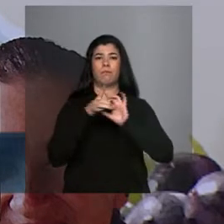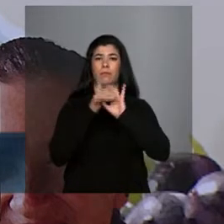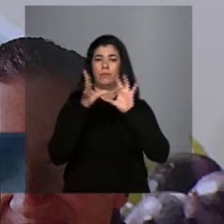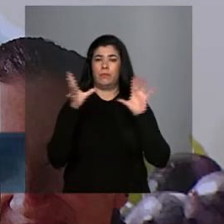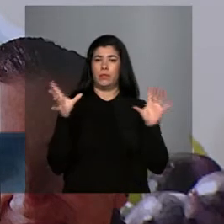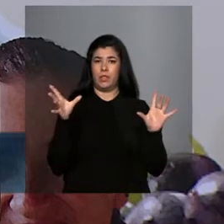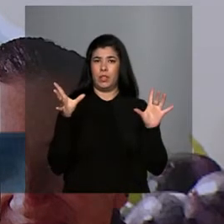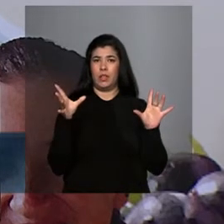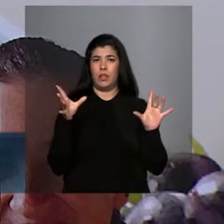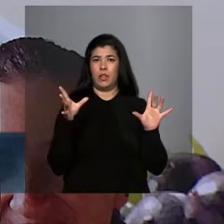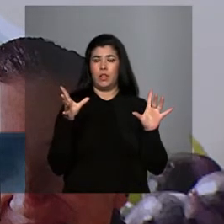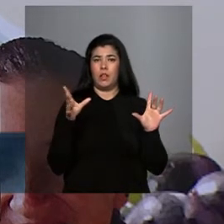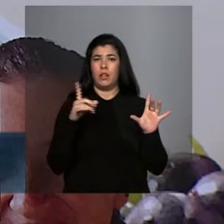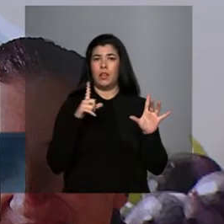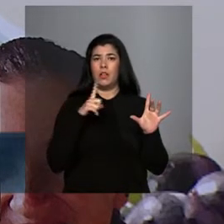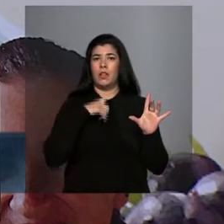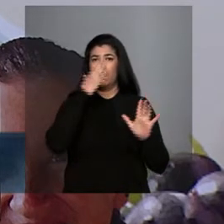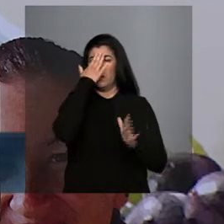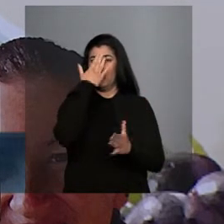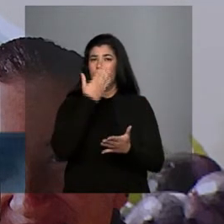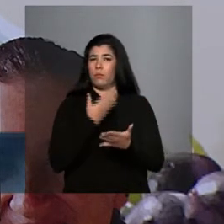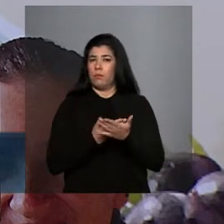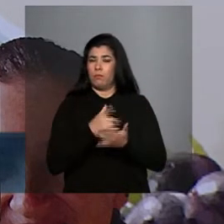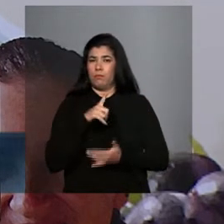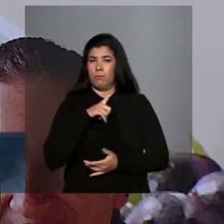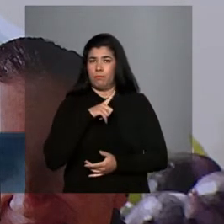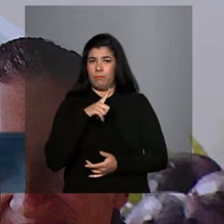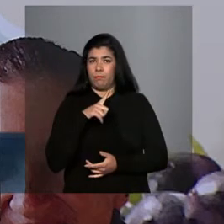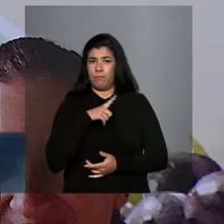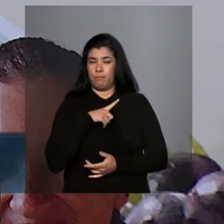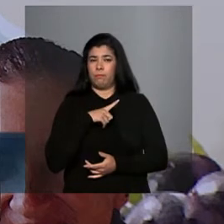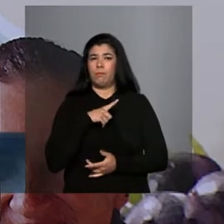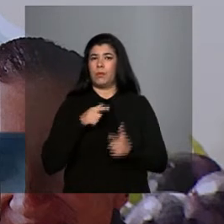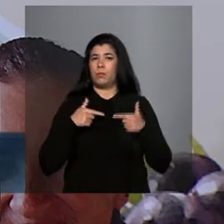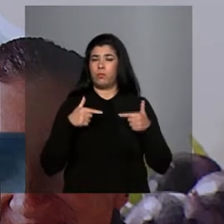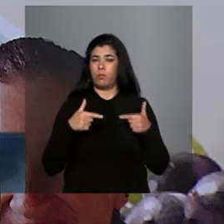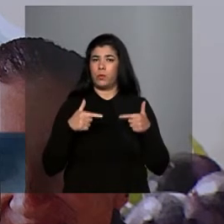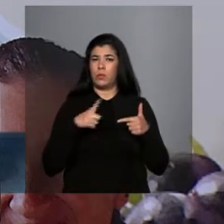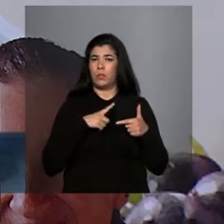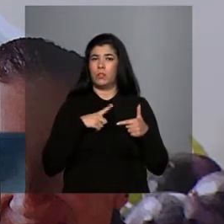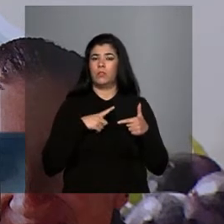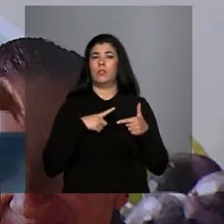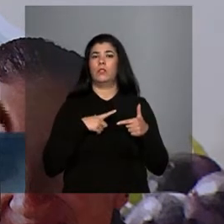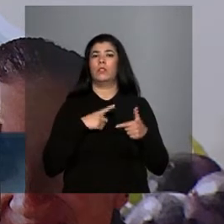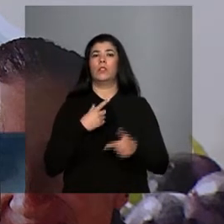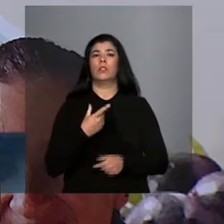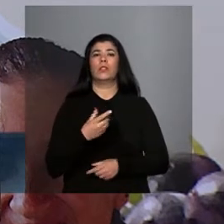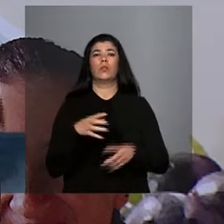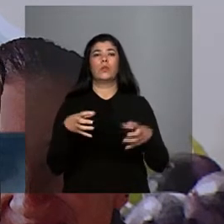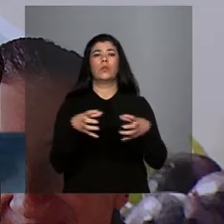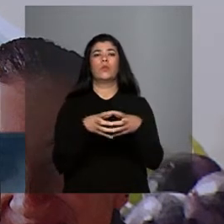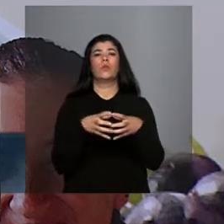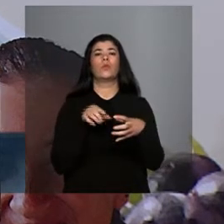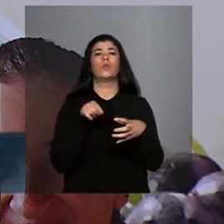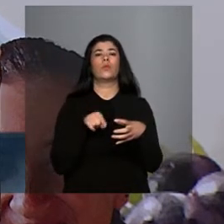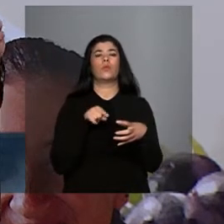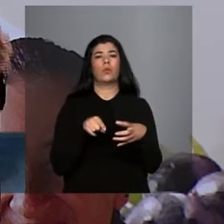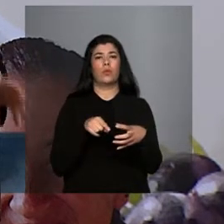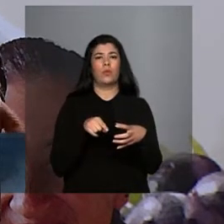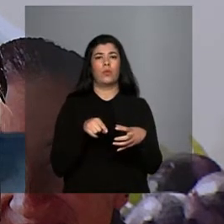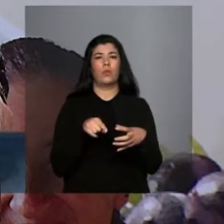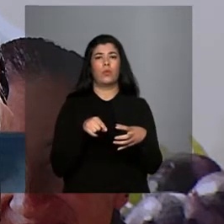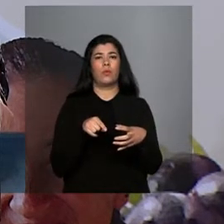Apostar na existência de uma classe